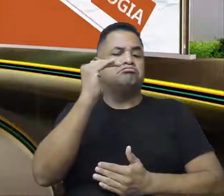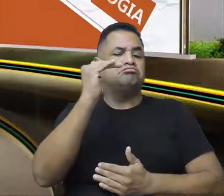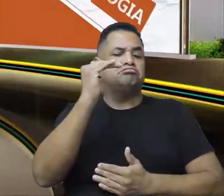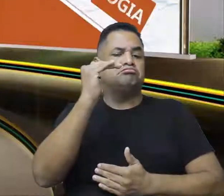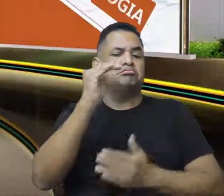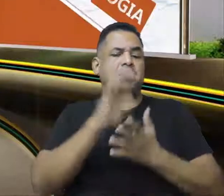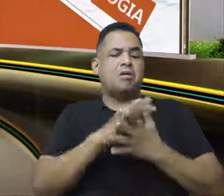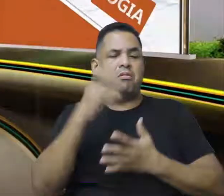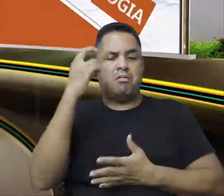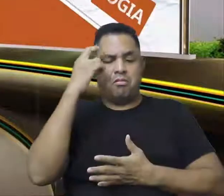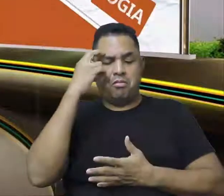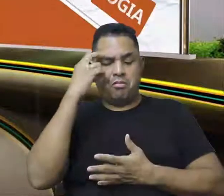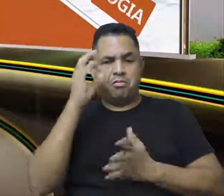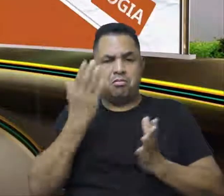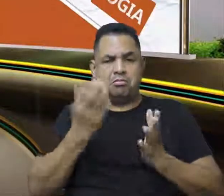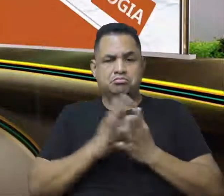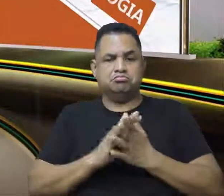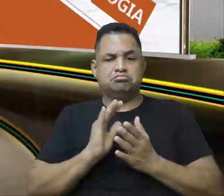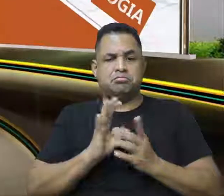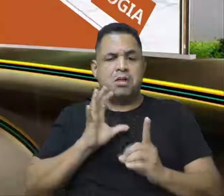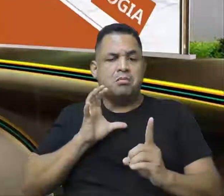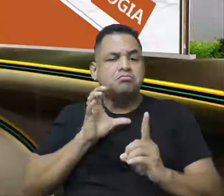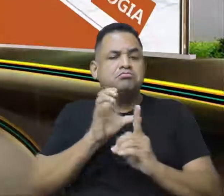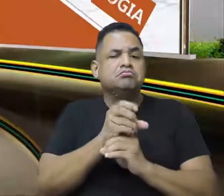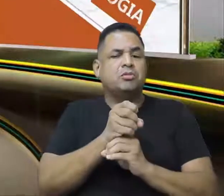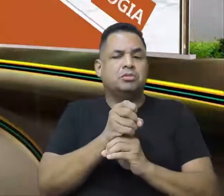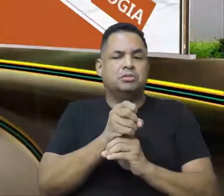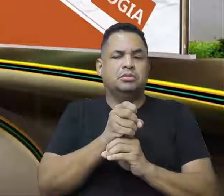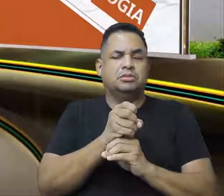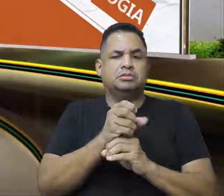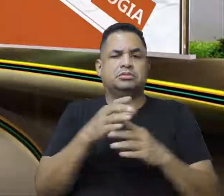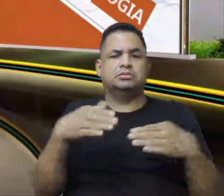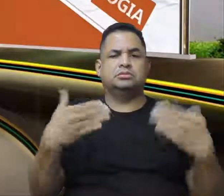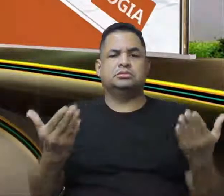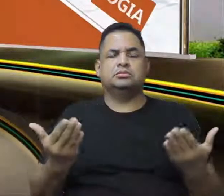certas culturas dominantes.